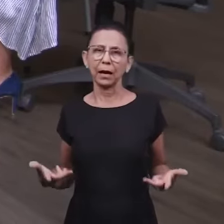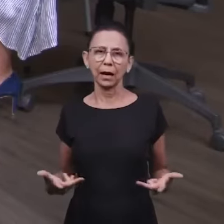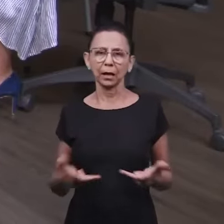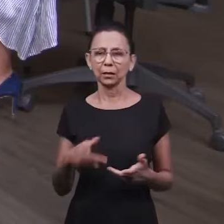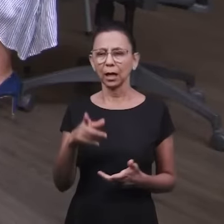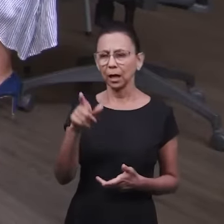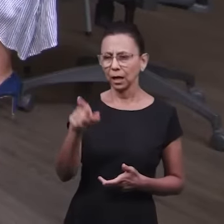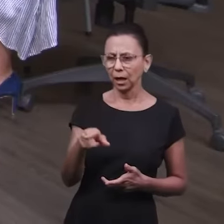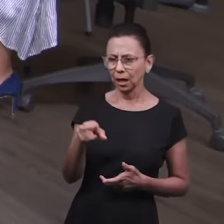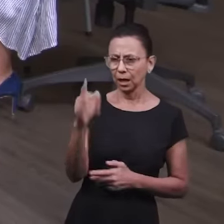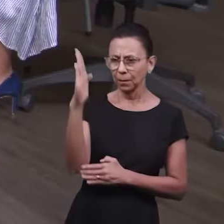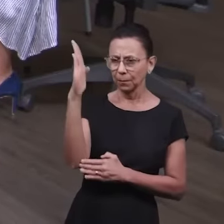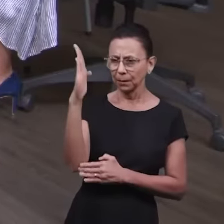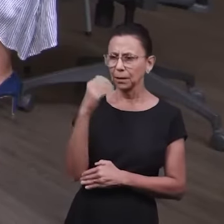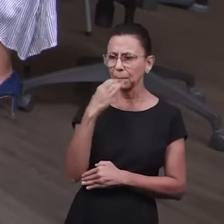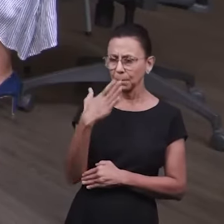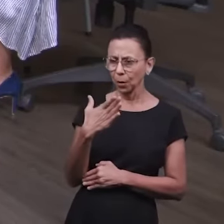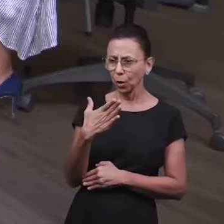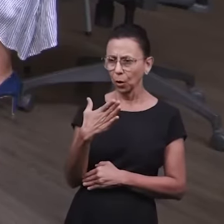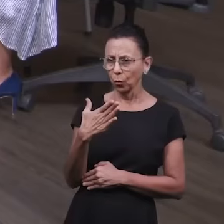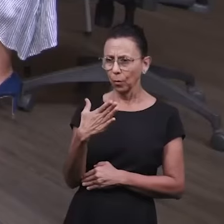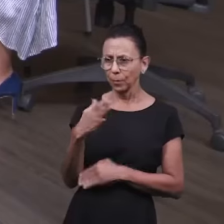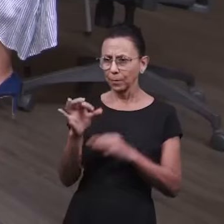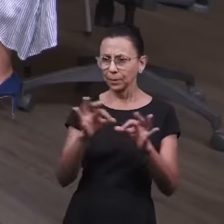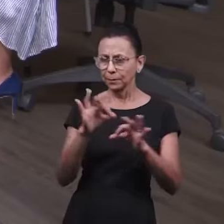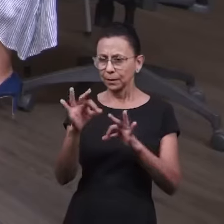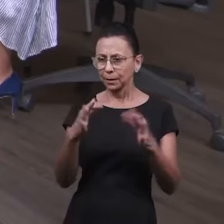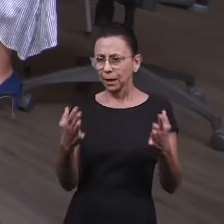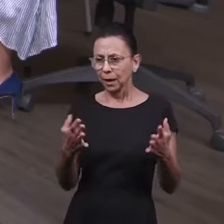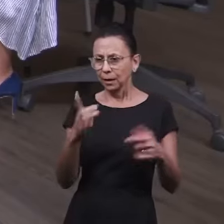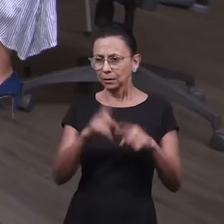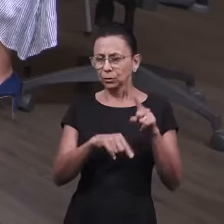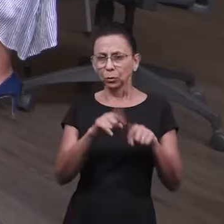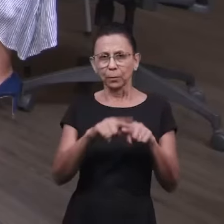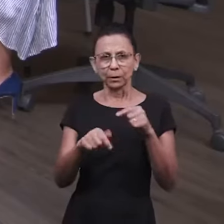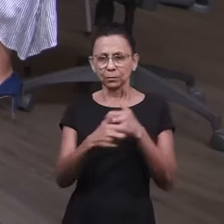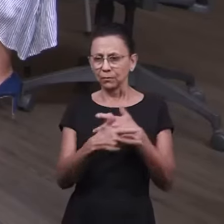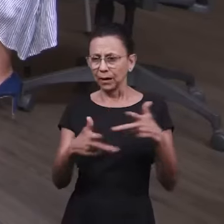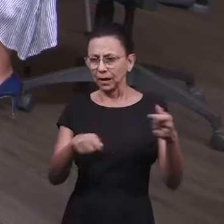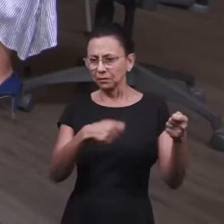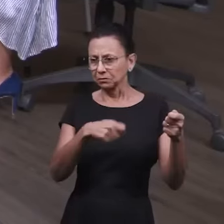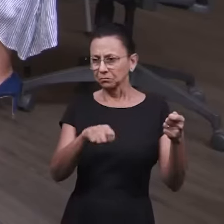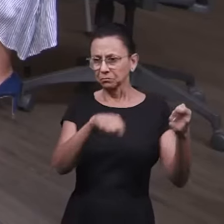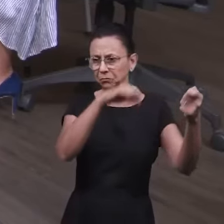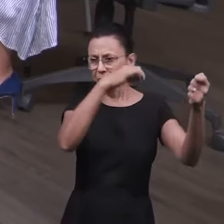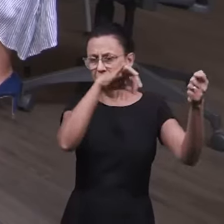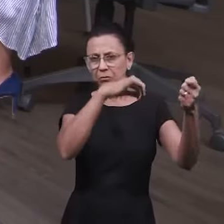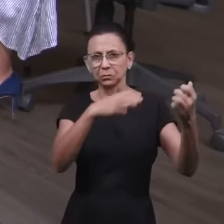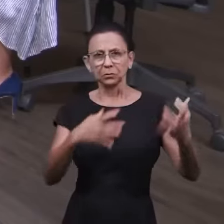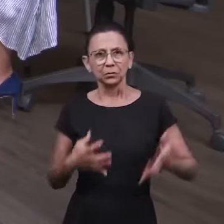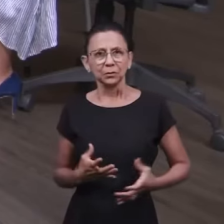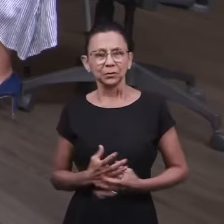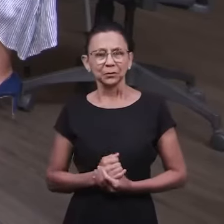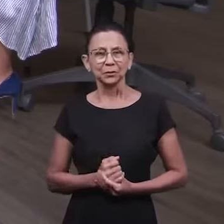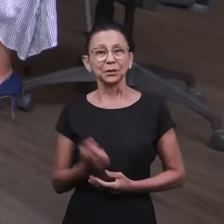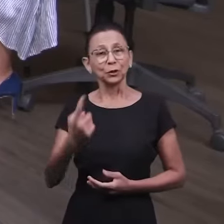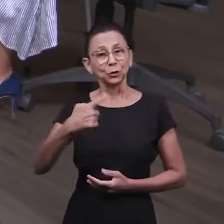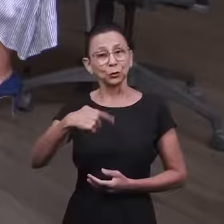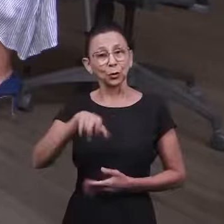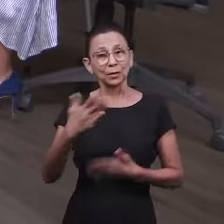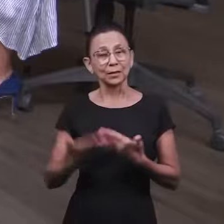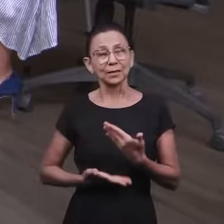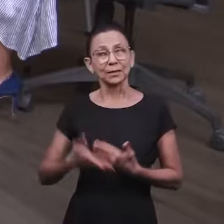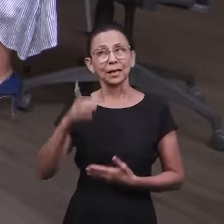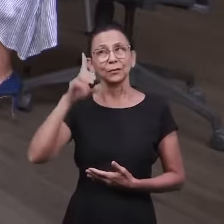para música, essa madeira é boa para piso. Então o Senhor observa as características dos seus servos e